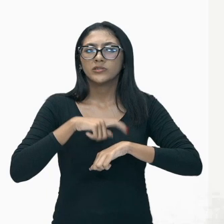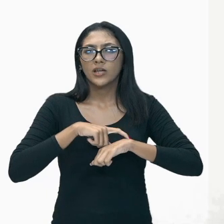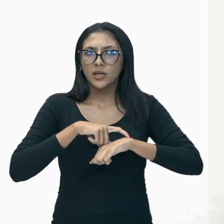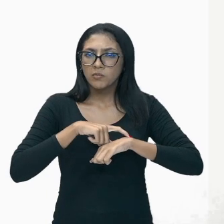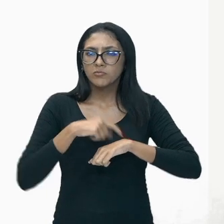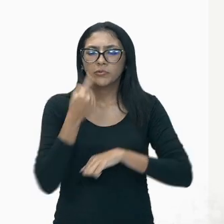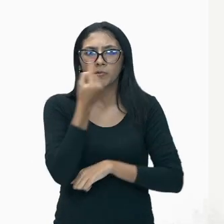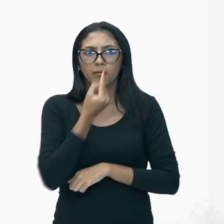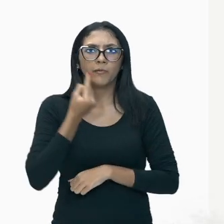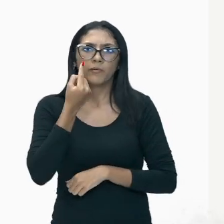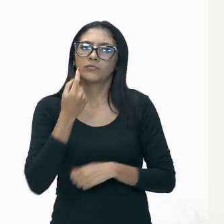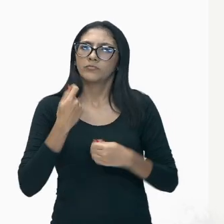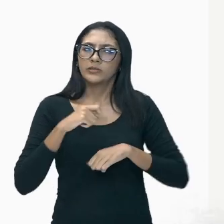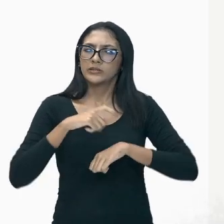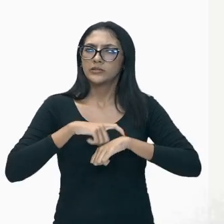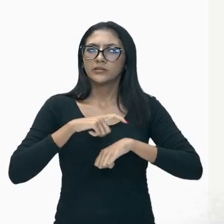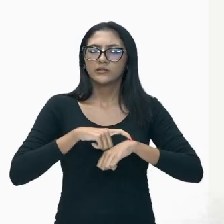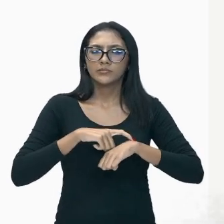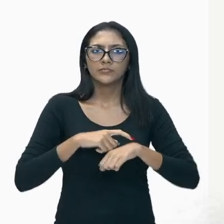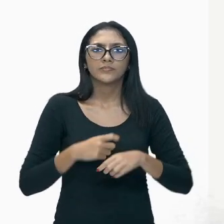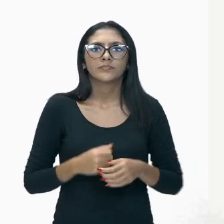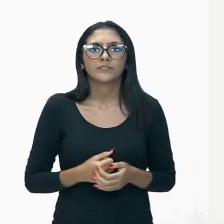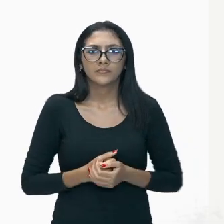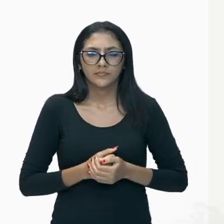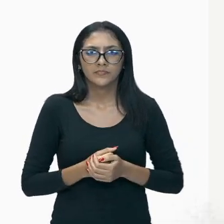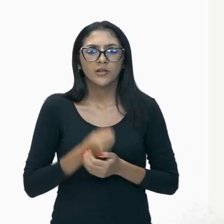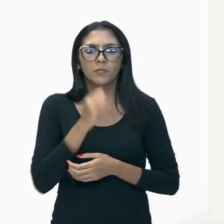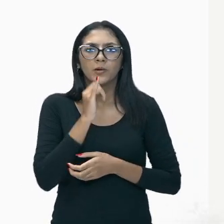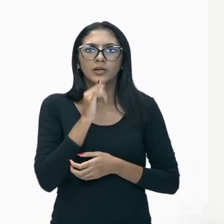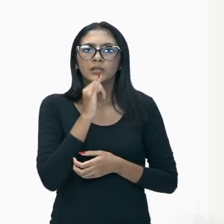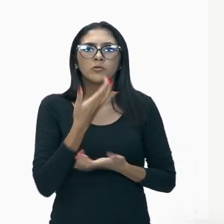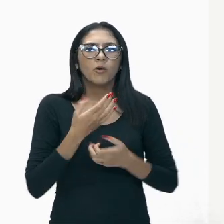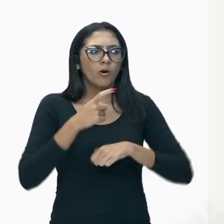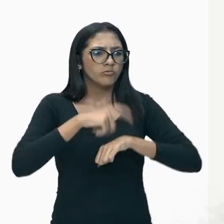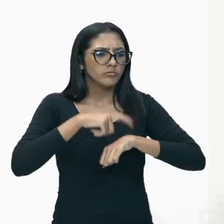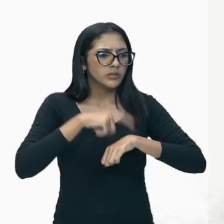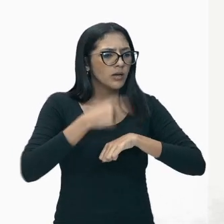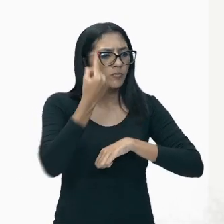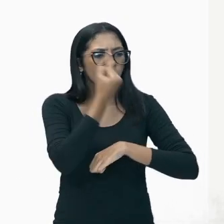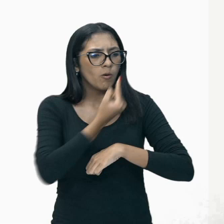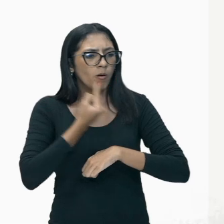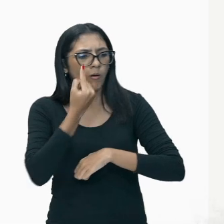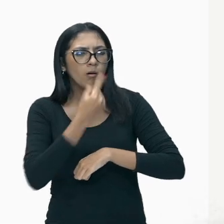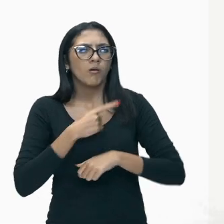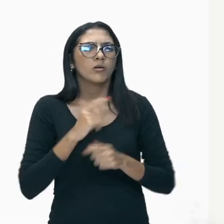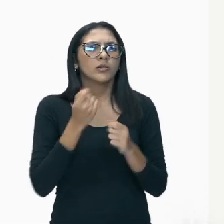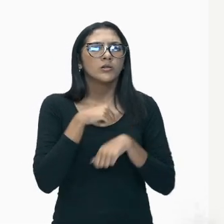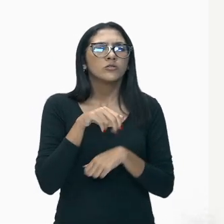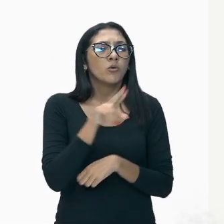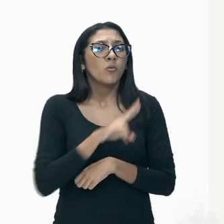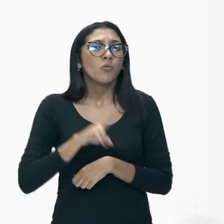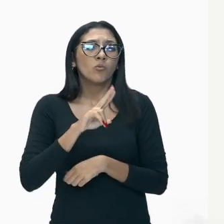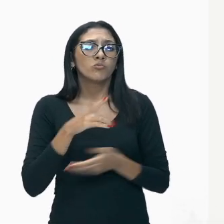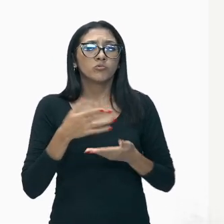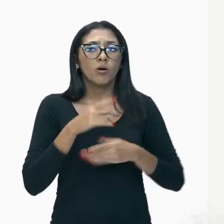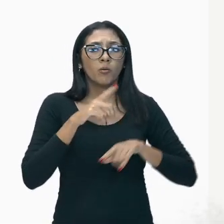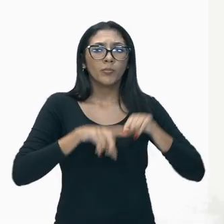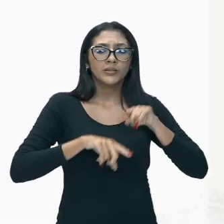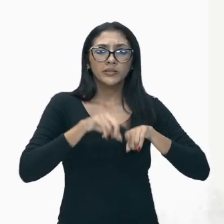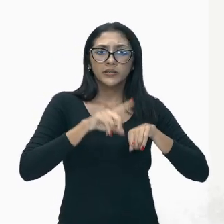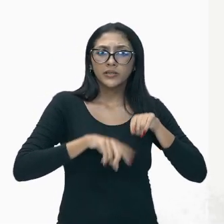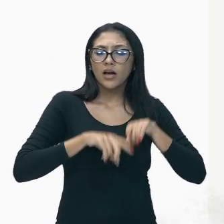tempo que o aparelho ou o eletrônico ficou ligado e a sua